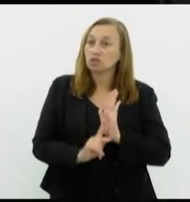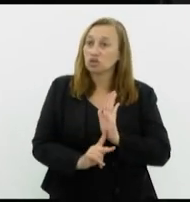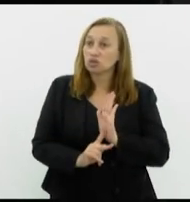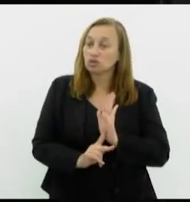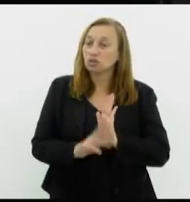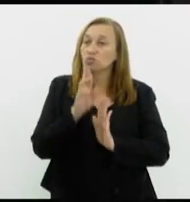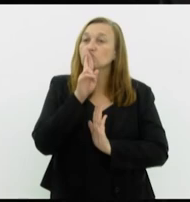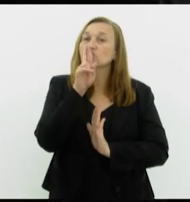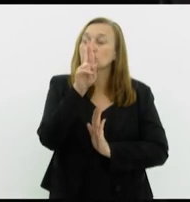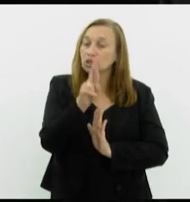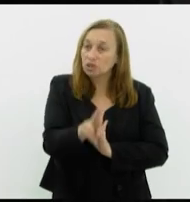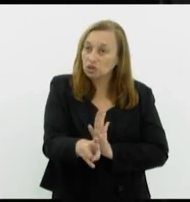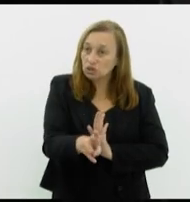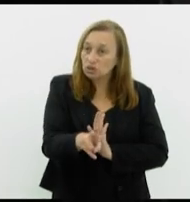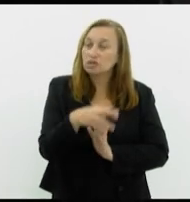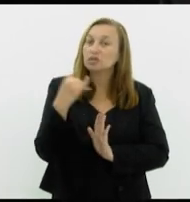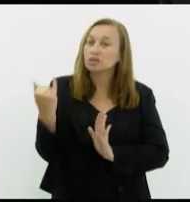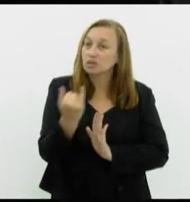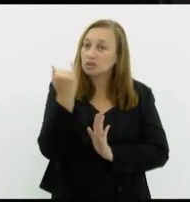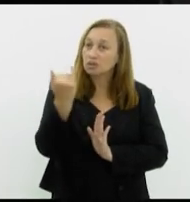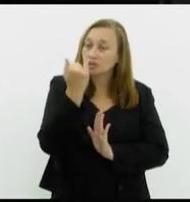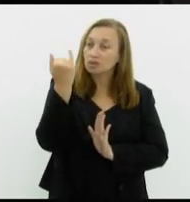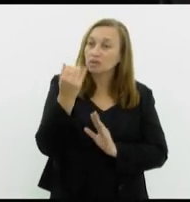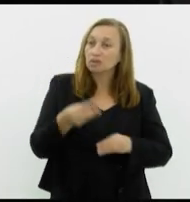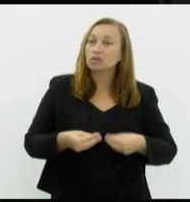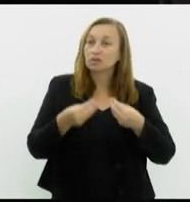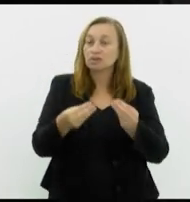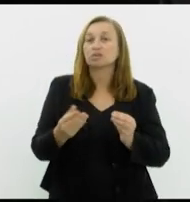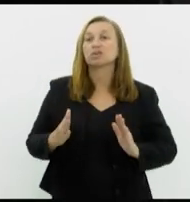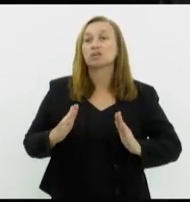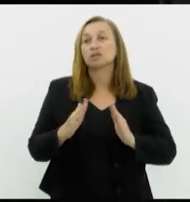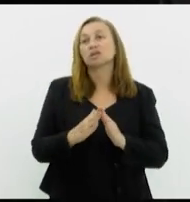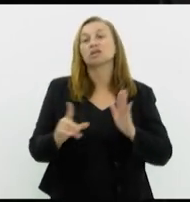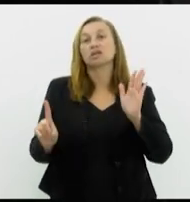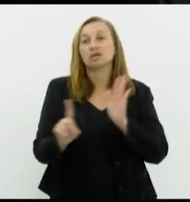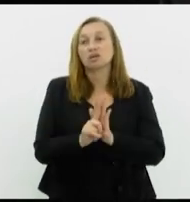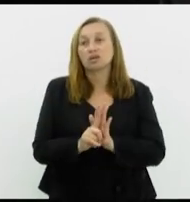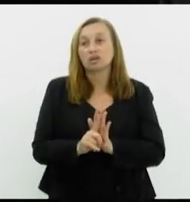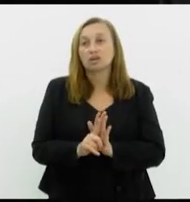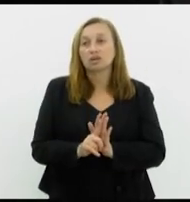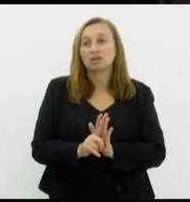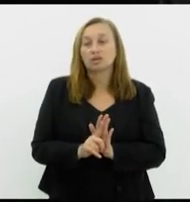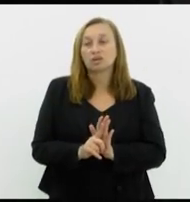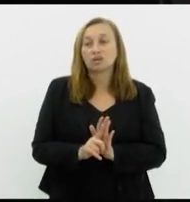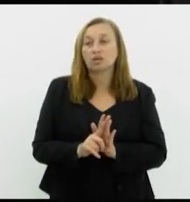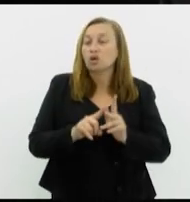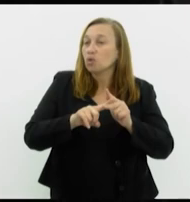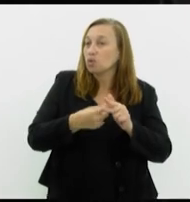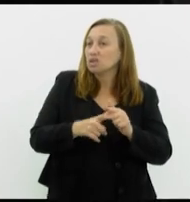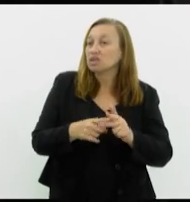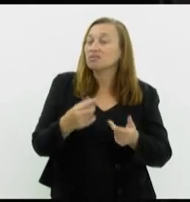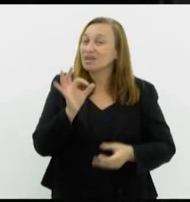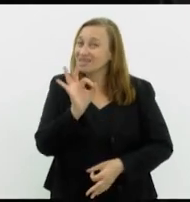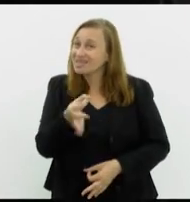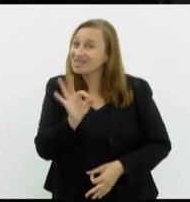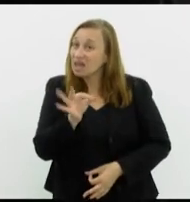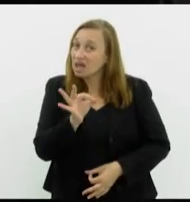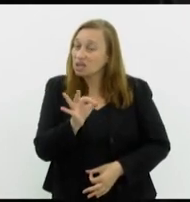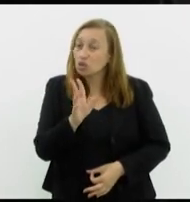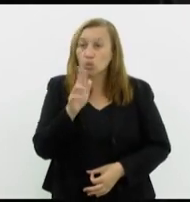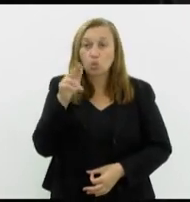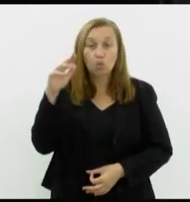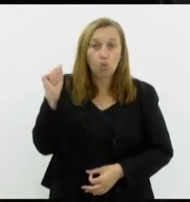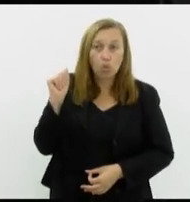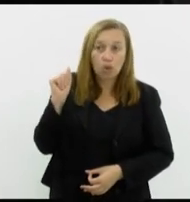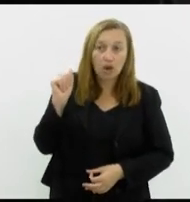uma resposta importante dada por essa Casa Legislativa de uma forma de reparação, porque é óbvio que nunca